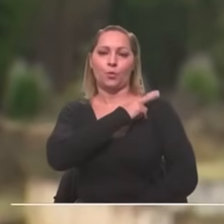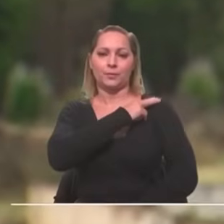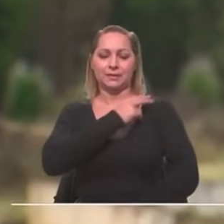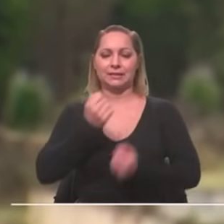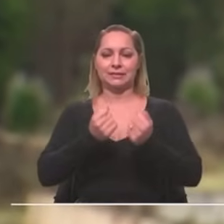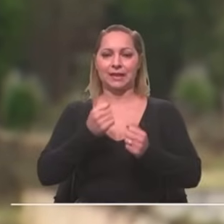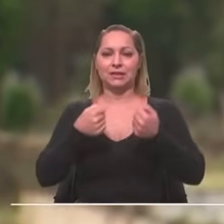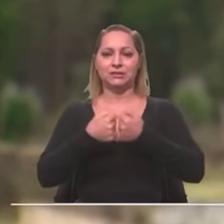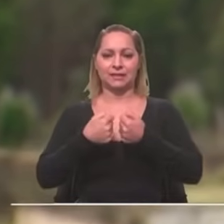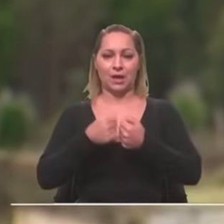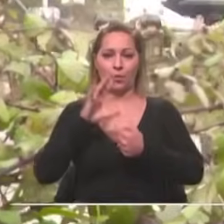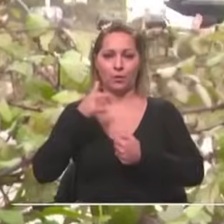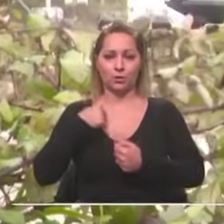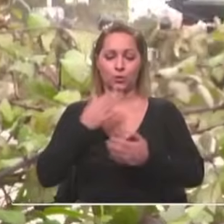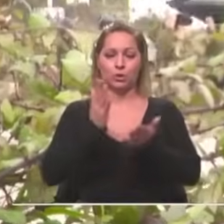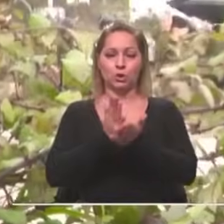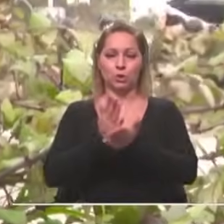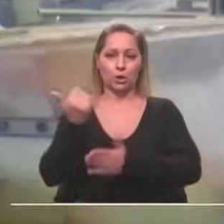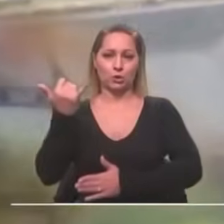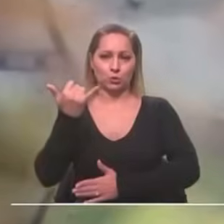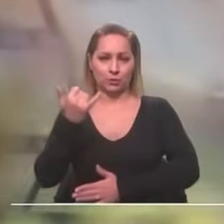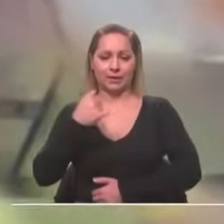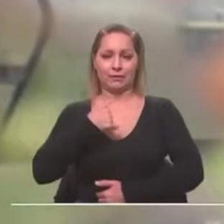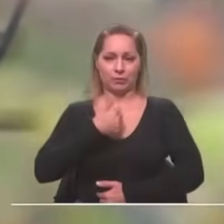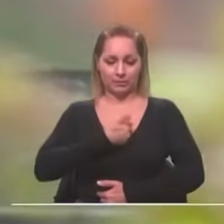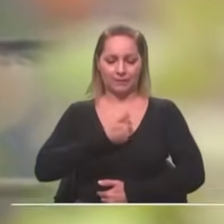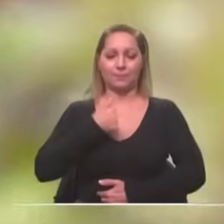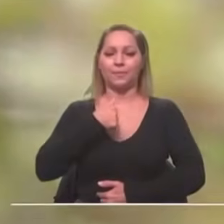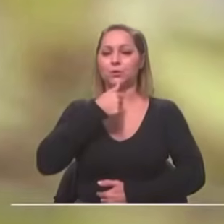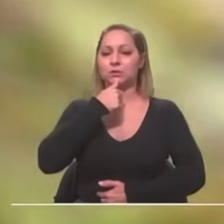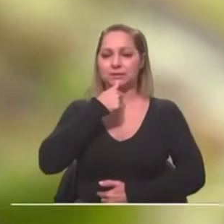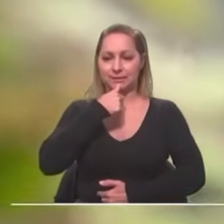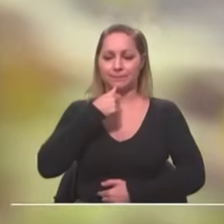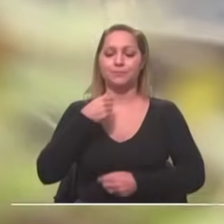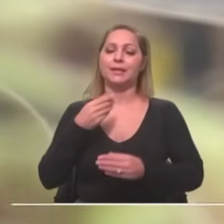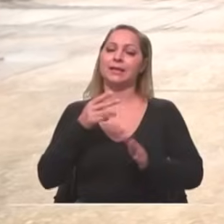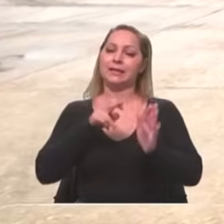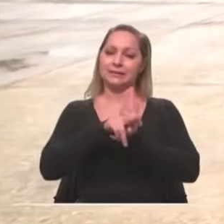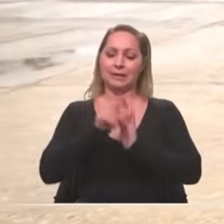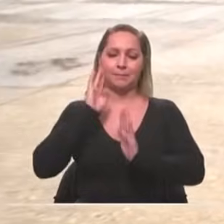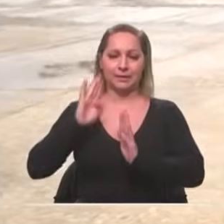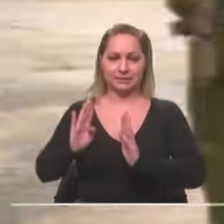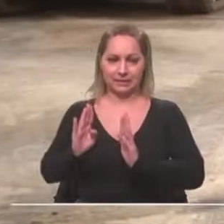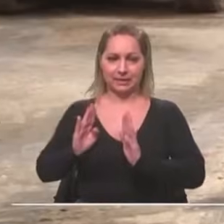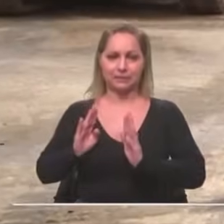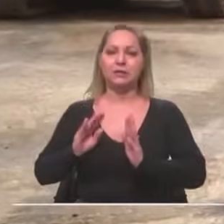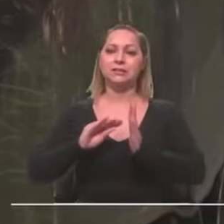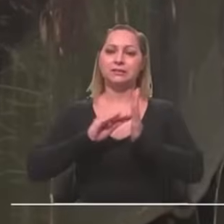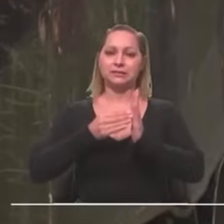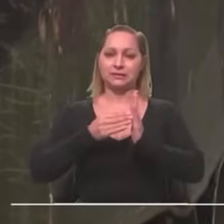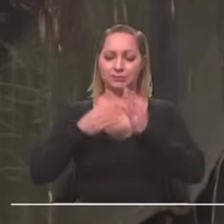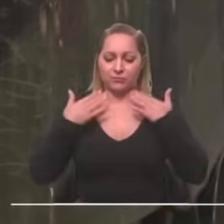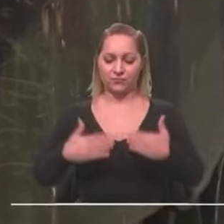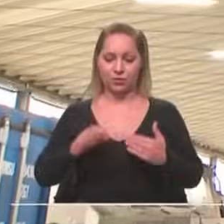Quando estava no secundário, decidi tentar fazer as provas físicas para a Academia Militar. Quando